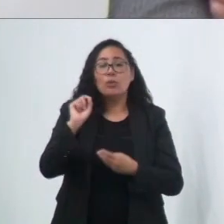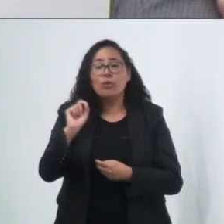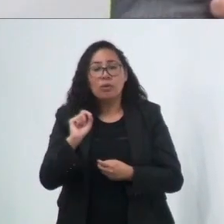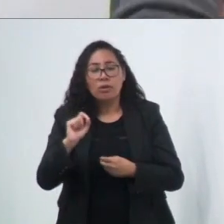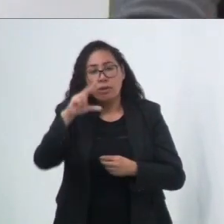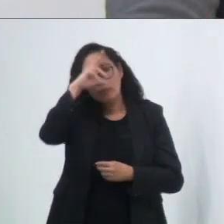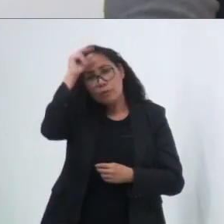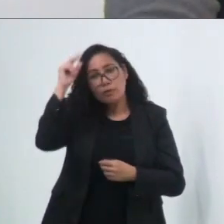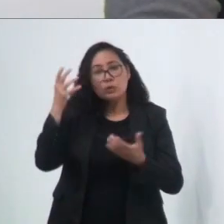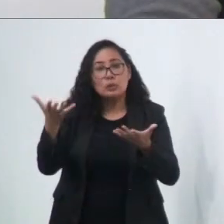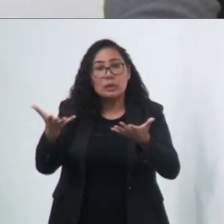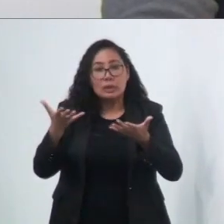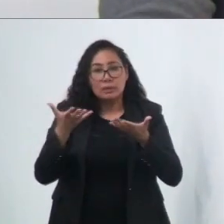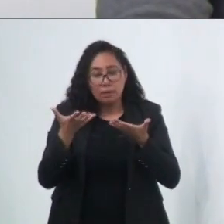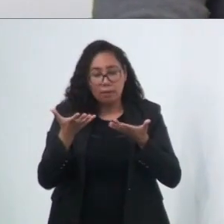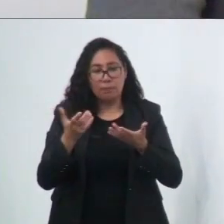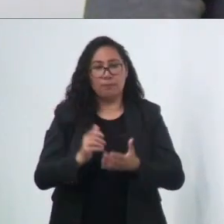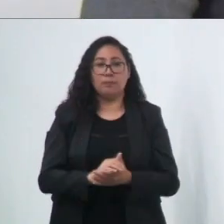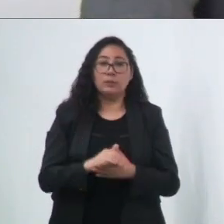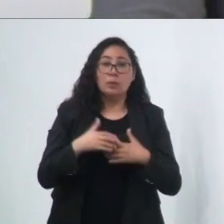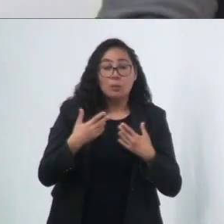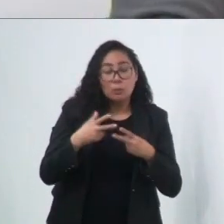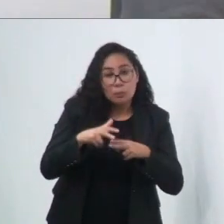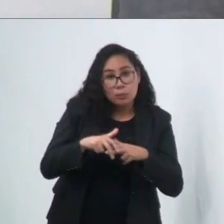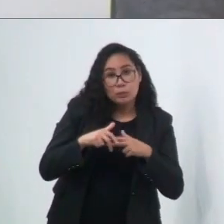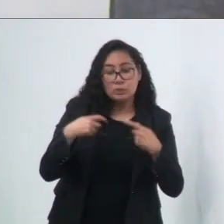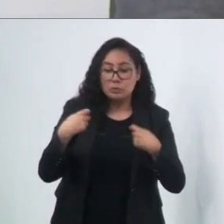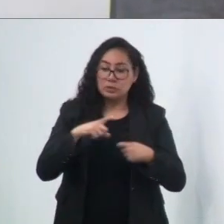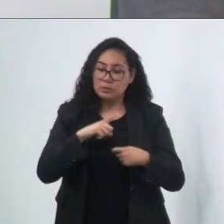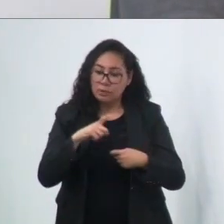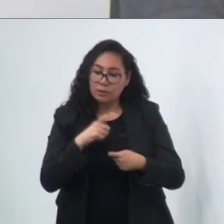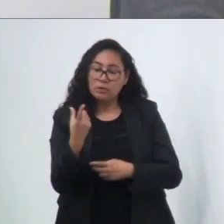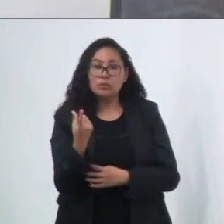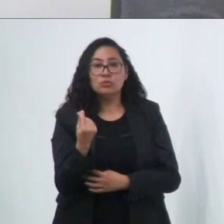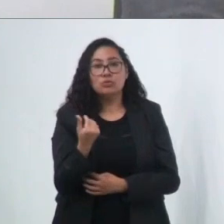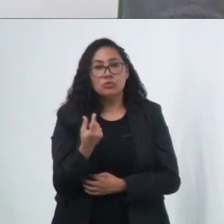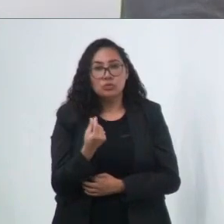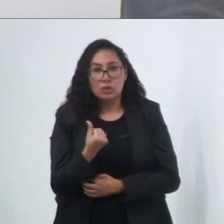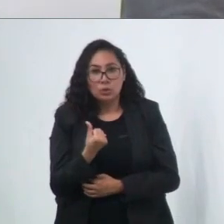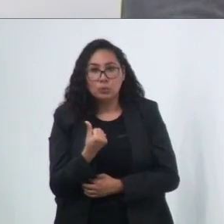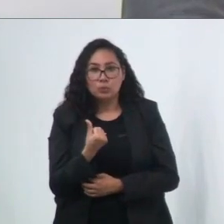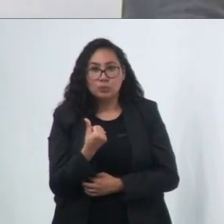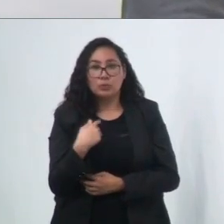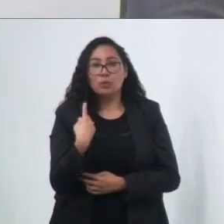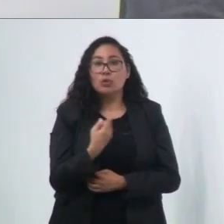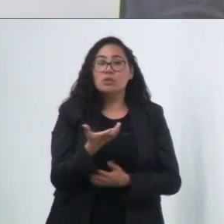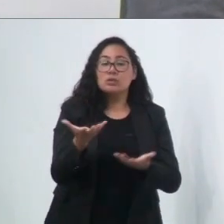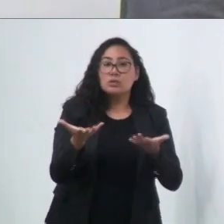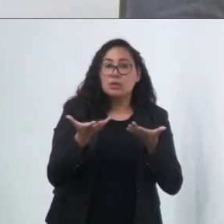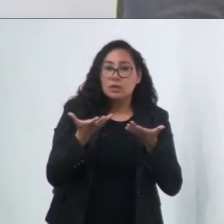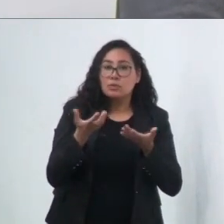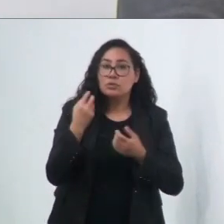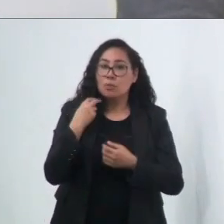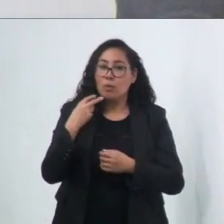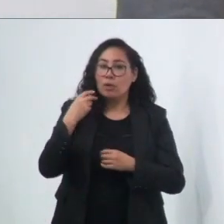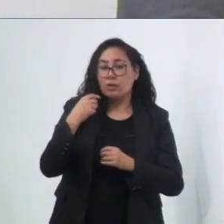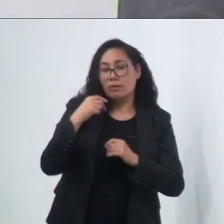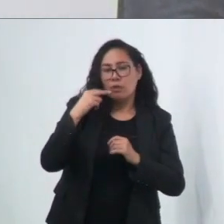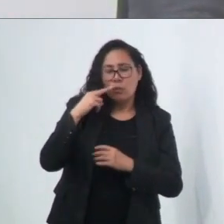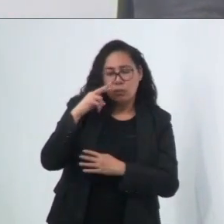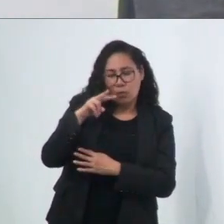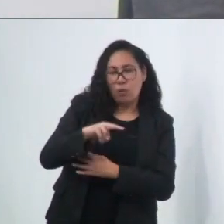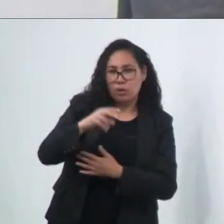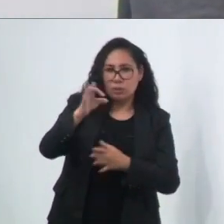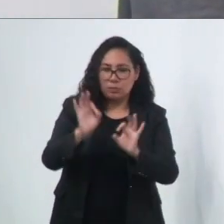quer para a mobilidade urbana. E, para isso, nós precisamos ter recursos. Então, nós criamos ali, se vocês puderem observar no projeto de